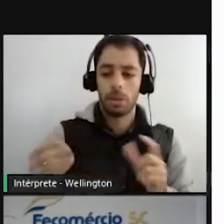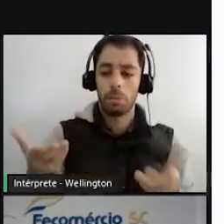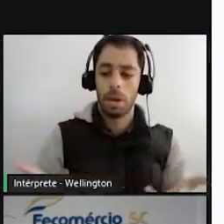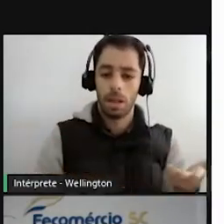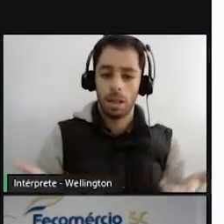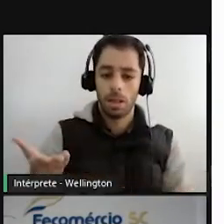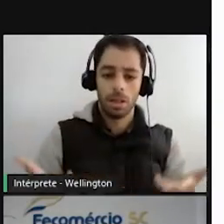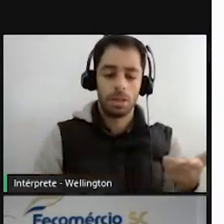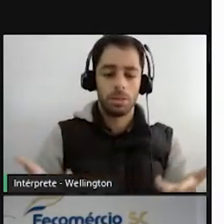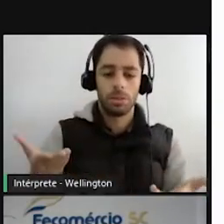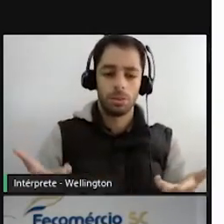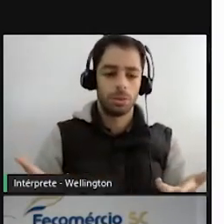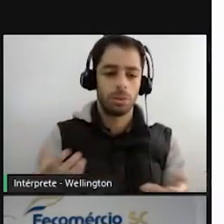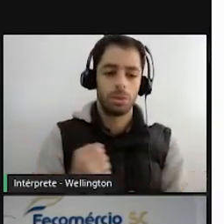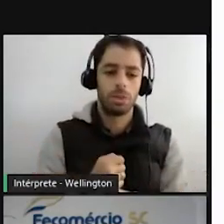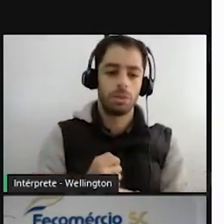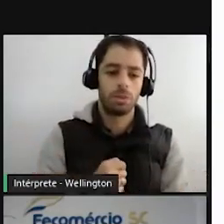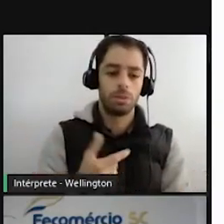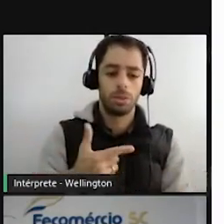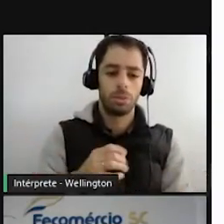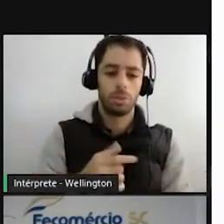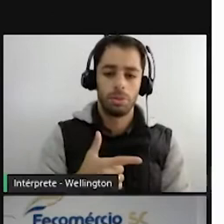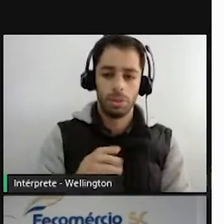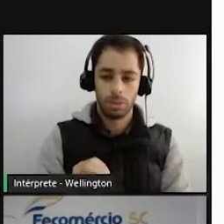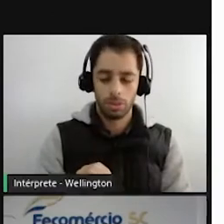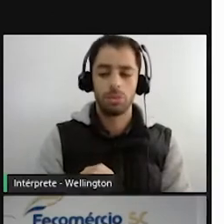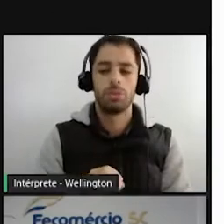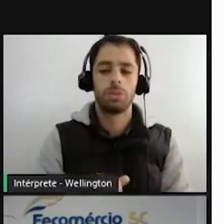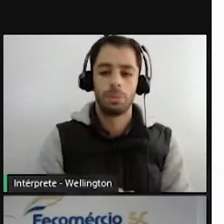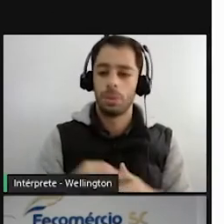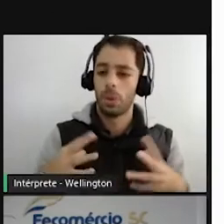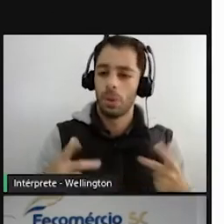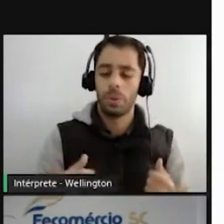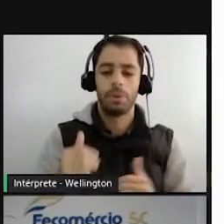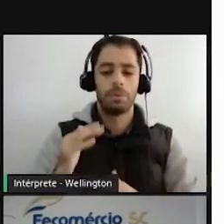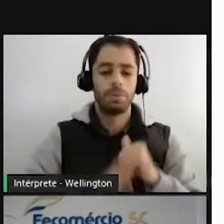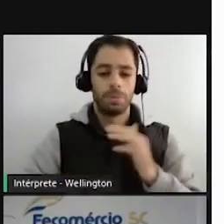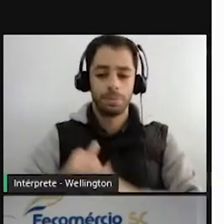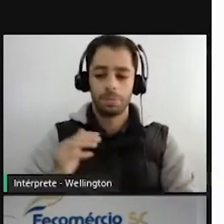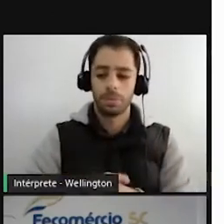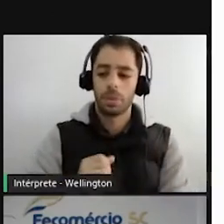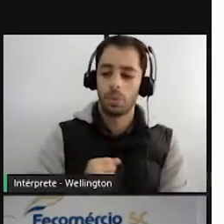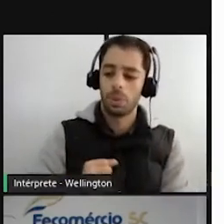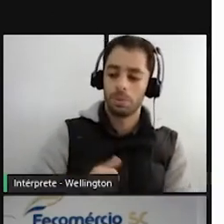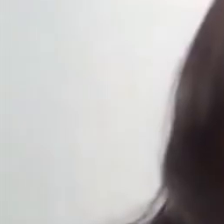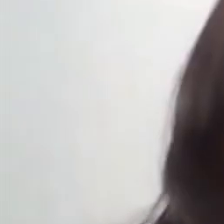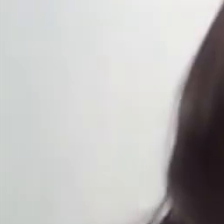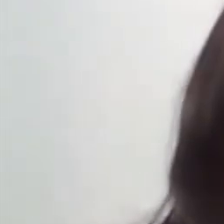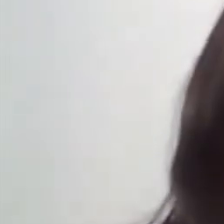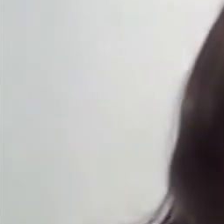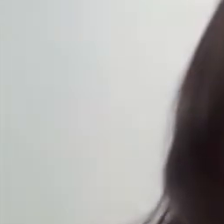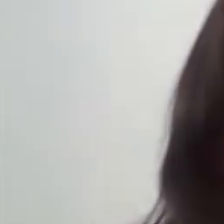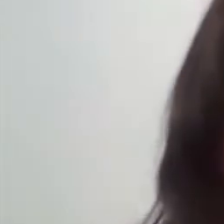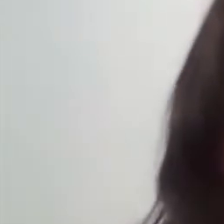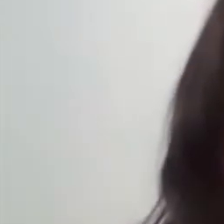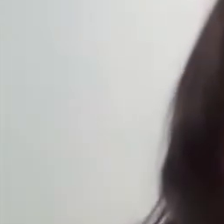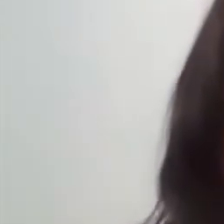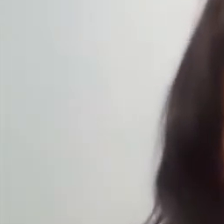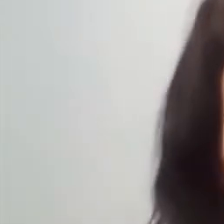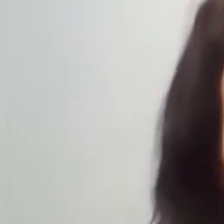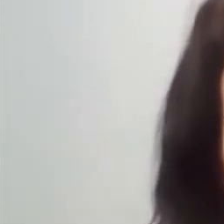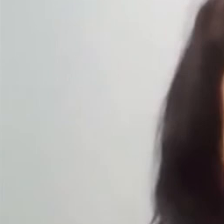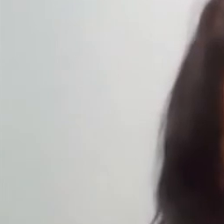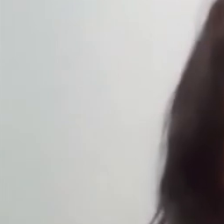2020 que tem ele de manter todas as suas ações ações dos anos2000 anterior não Conselho